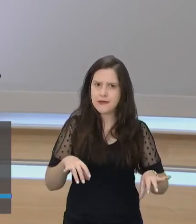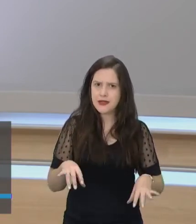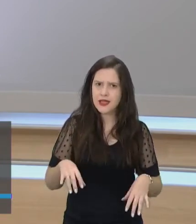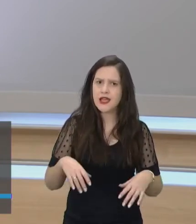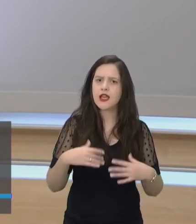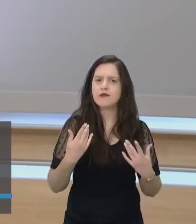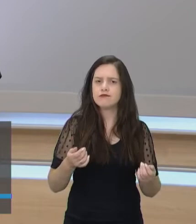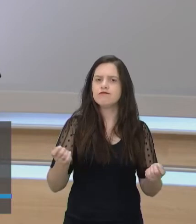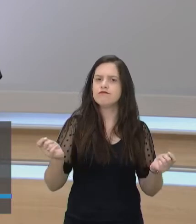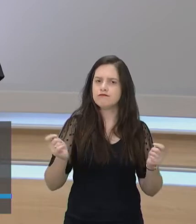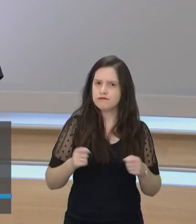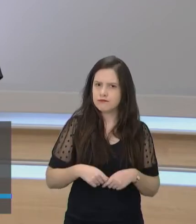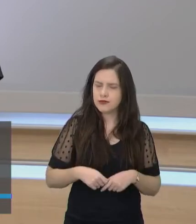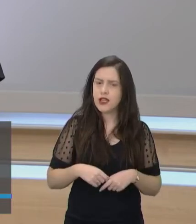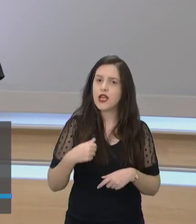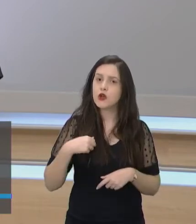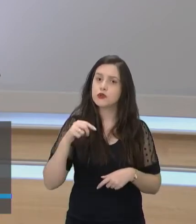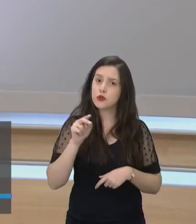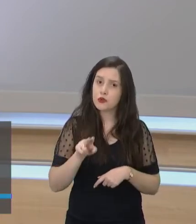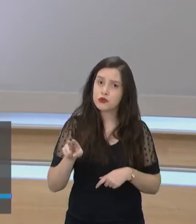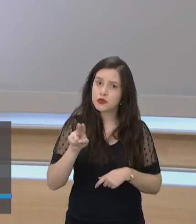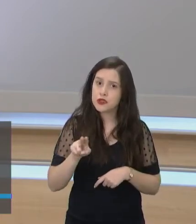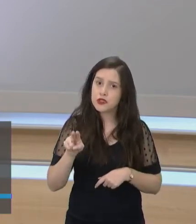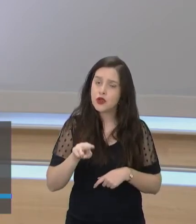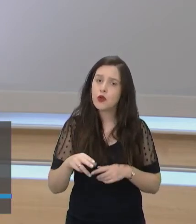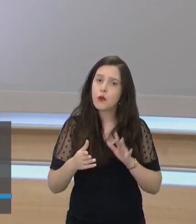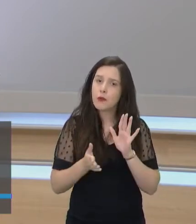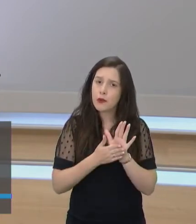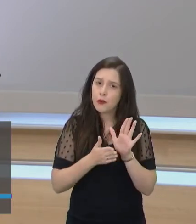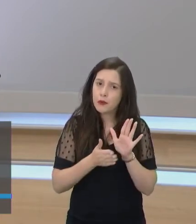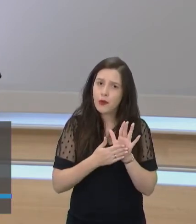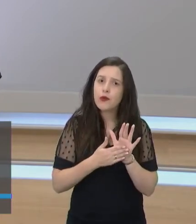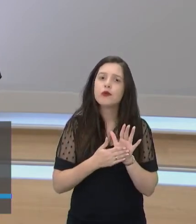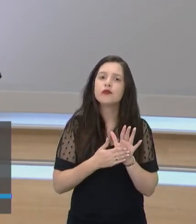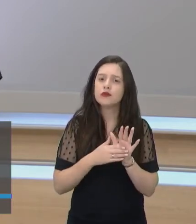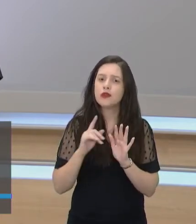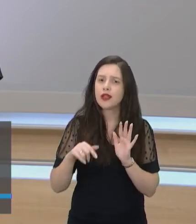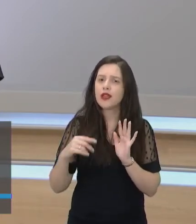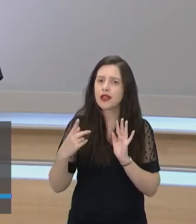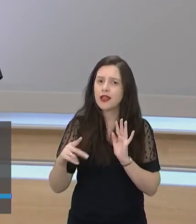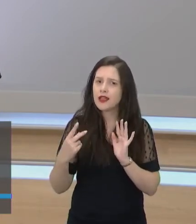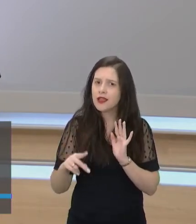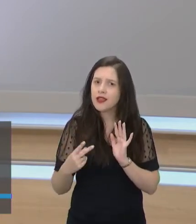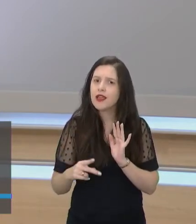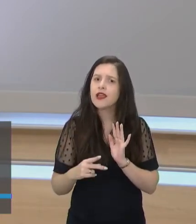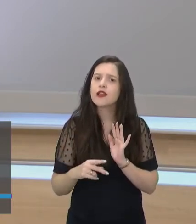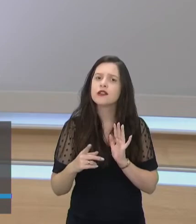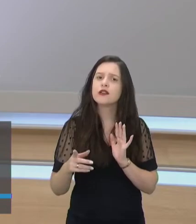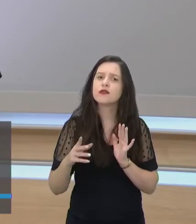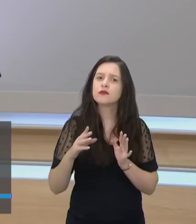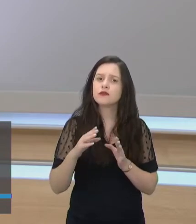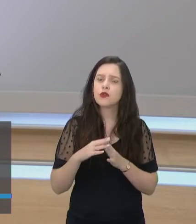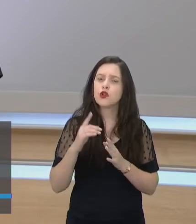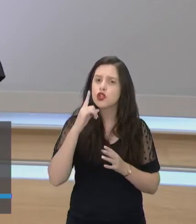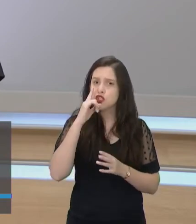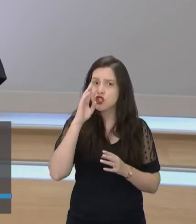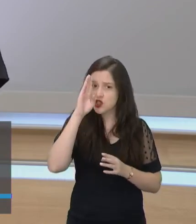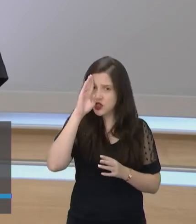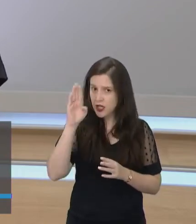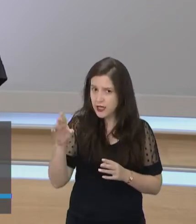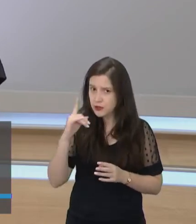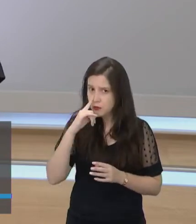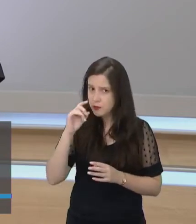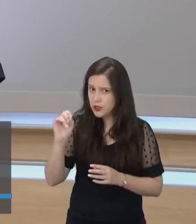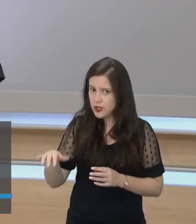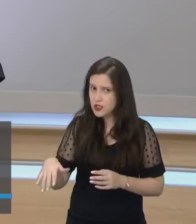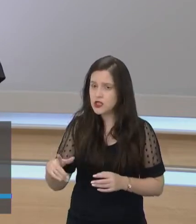enfim, eu estou reutilizando, eu estou dando outros propósitos. Mas esse 1 quilo, ele está indo direto para o lixo ou parte dele também